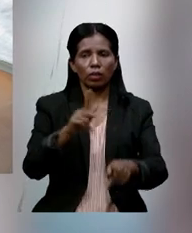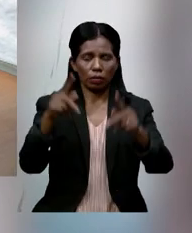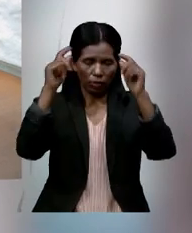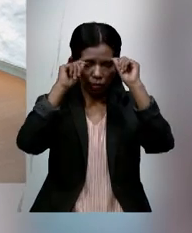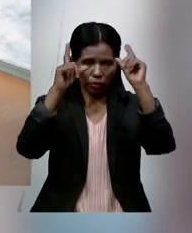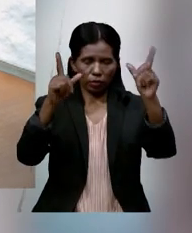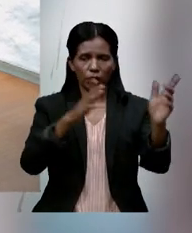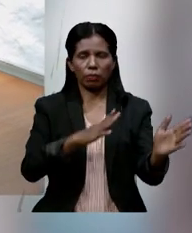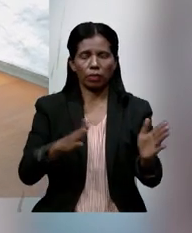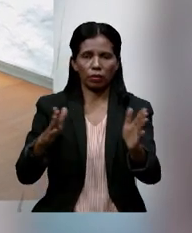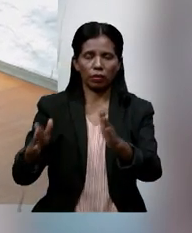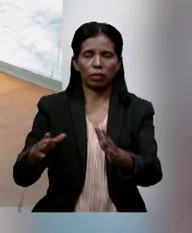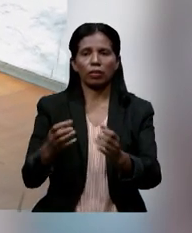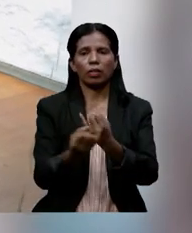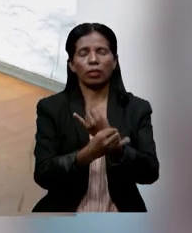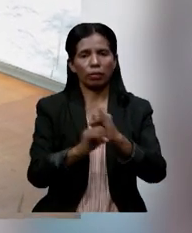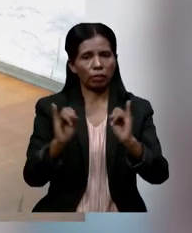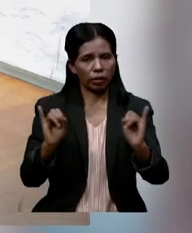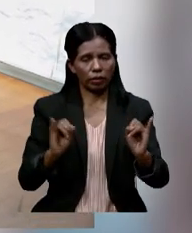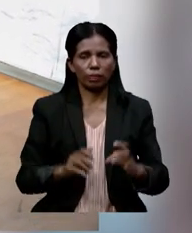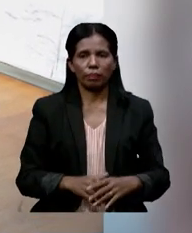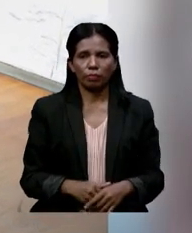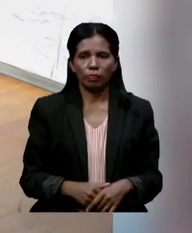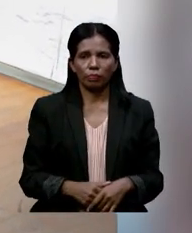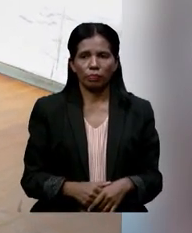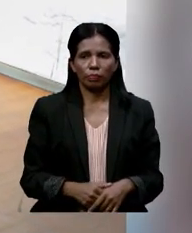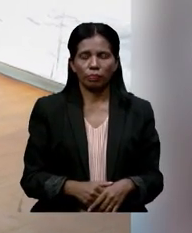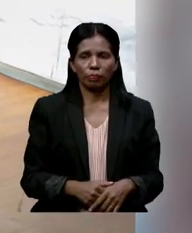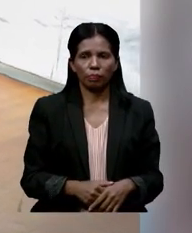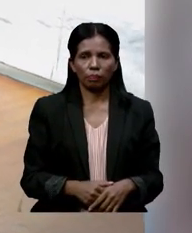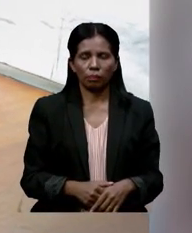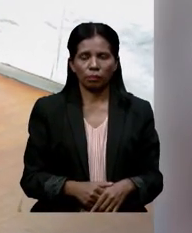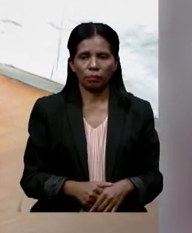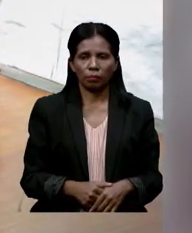e a processo luta ba ukun rasikan. Santina de Jesus, Marito da Costa, GMN.